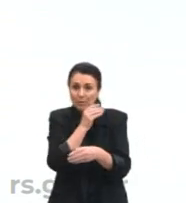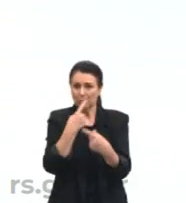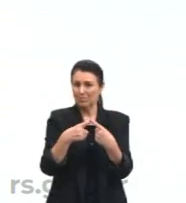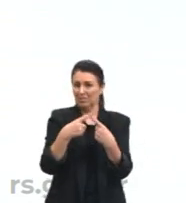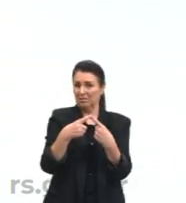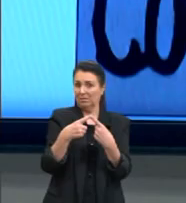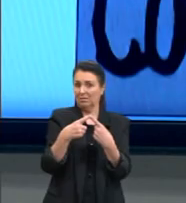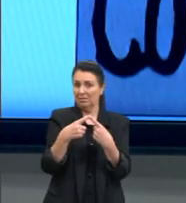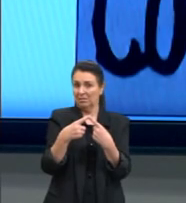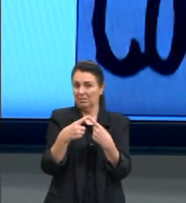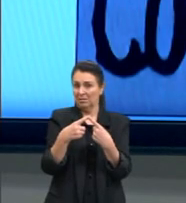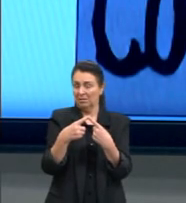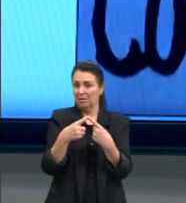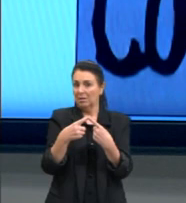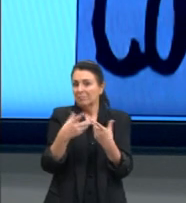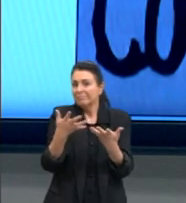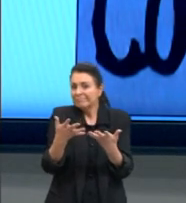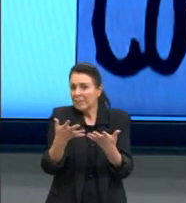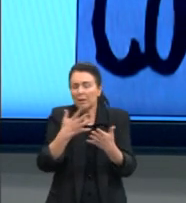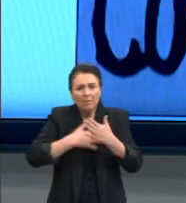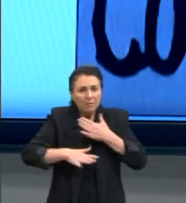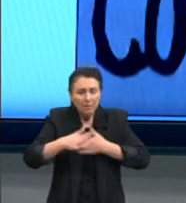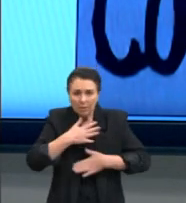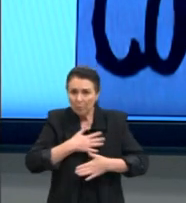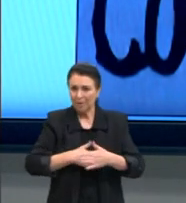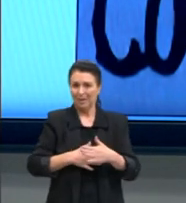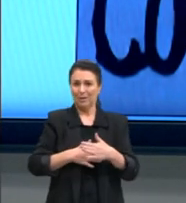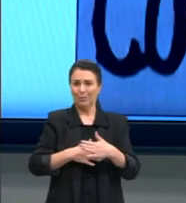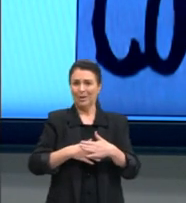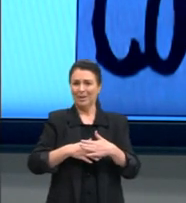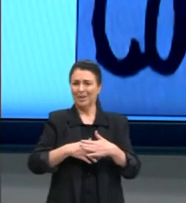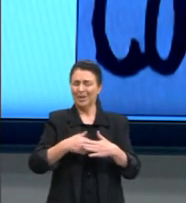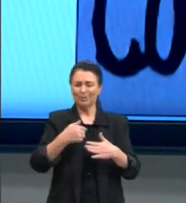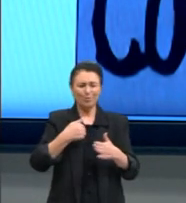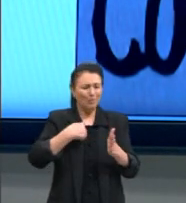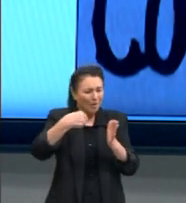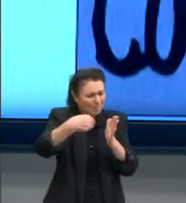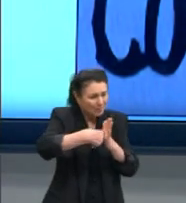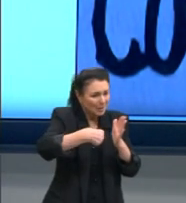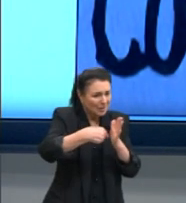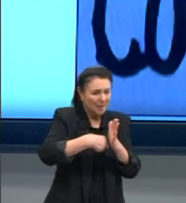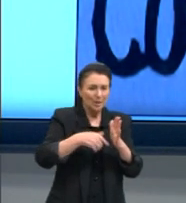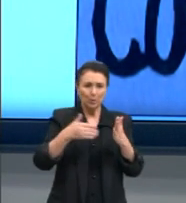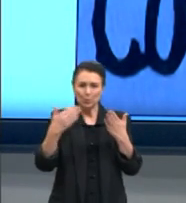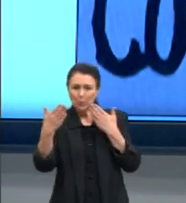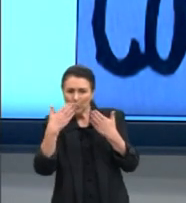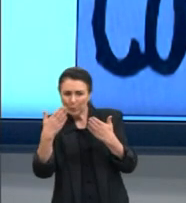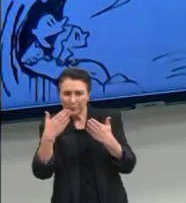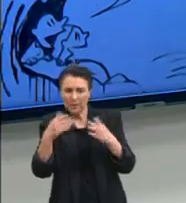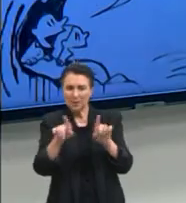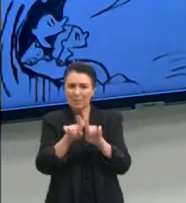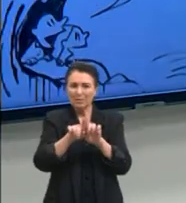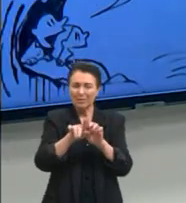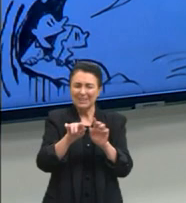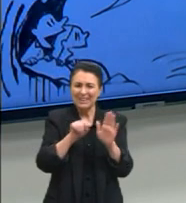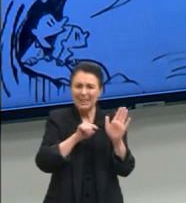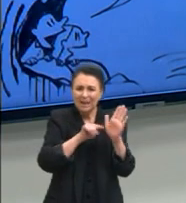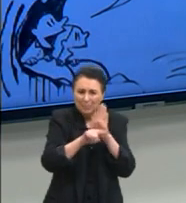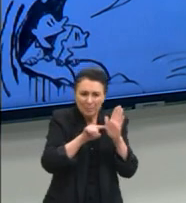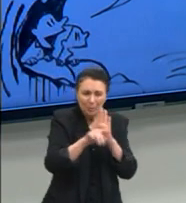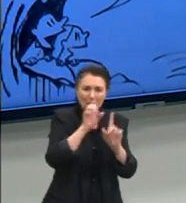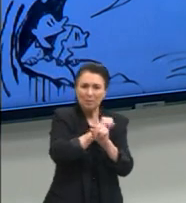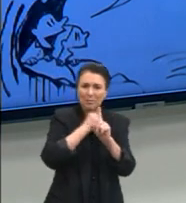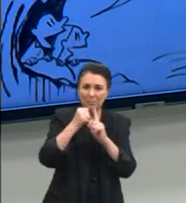é tranquilo aquilo acomoda né eu não vou me questionar eu não vou questionar a sociedade como ela está as crianças